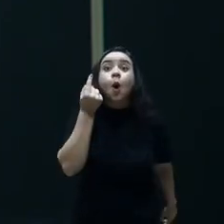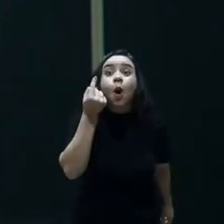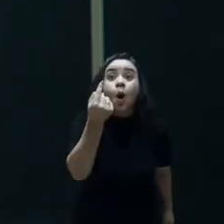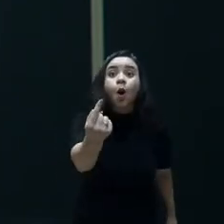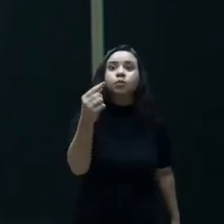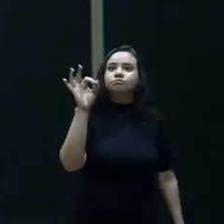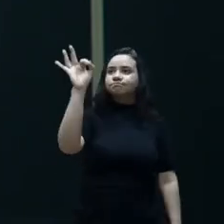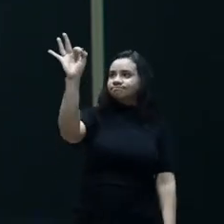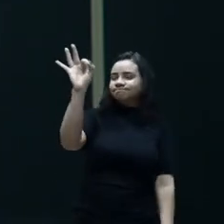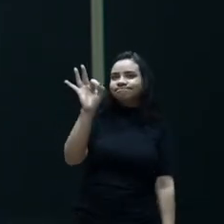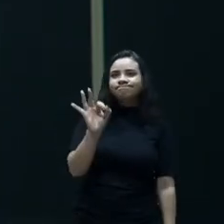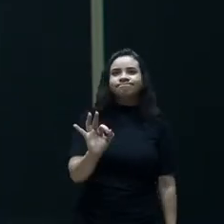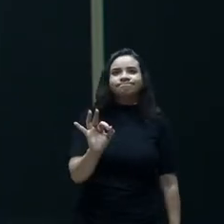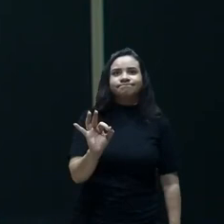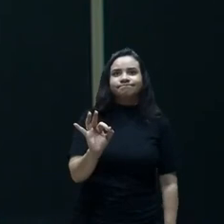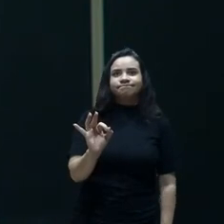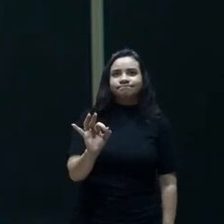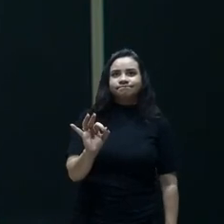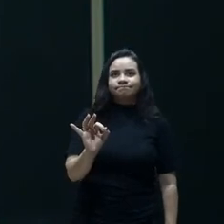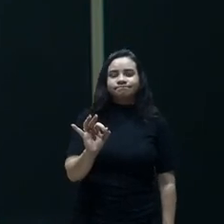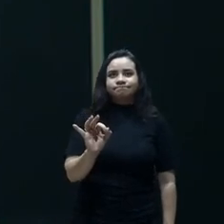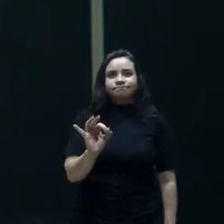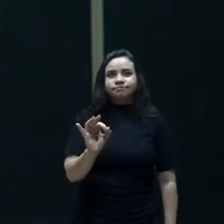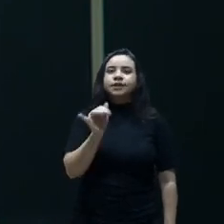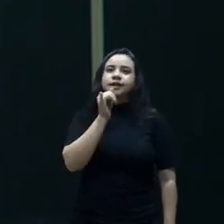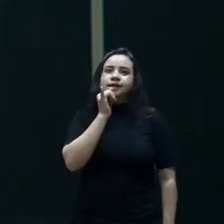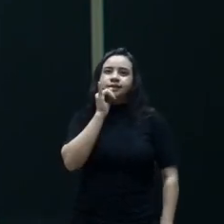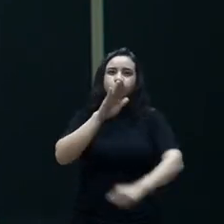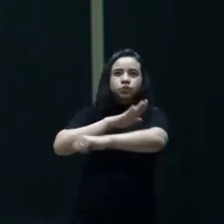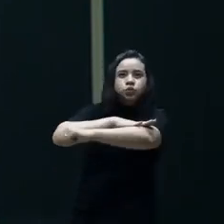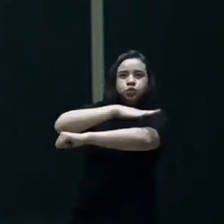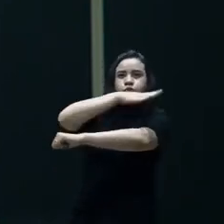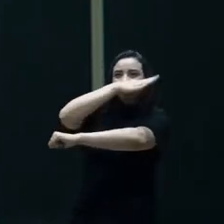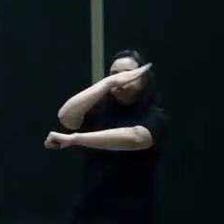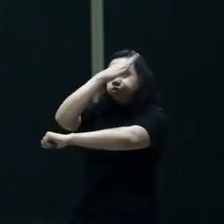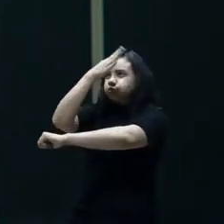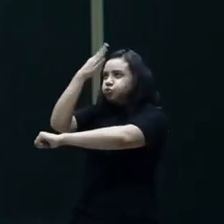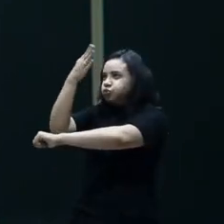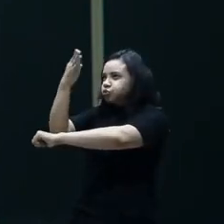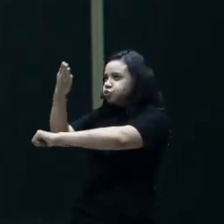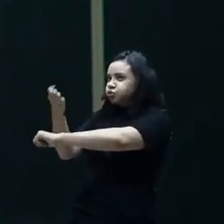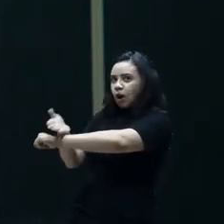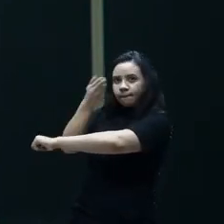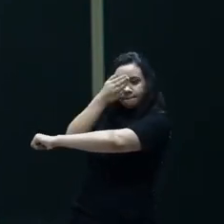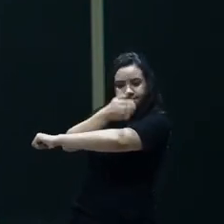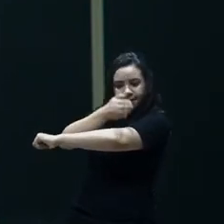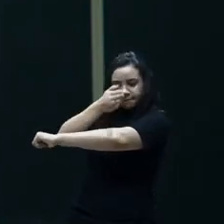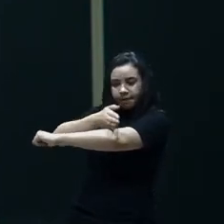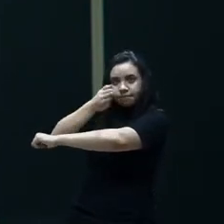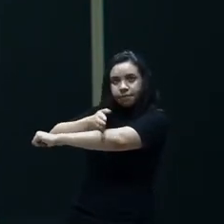isso? É pegar o seu dia, dividir em 100 e entregar 1% do seu